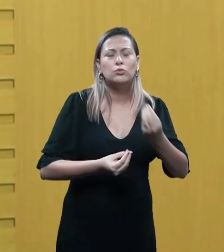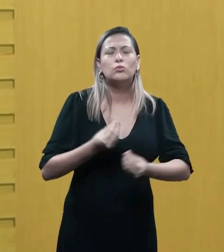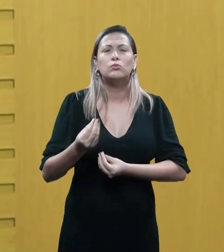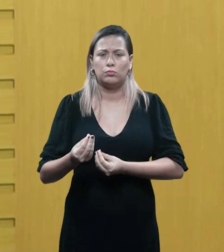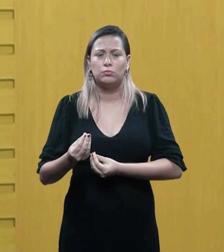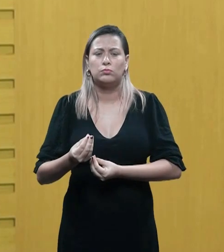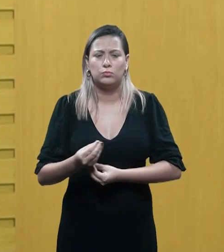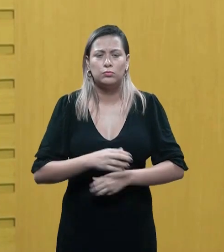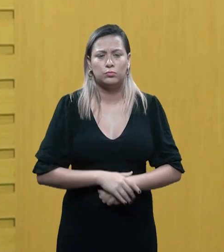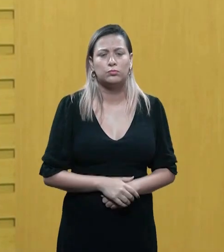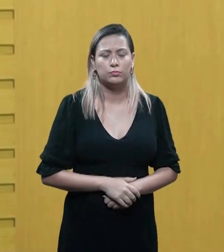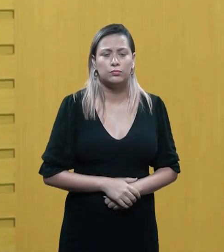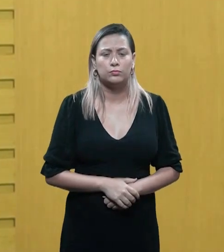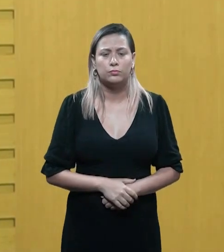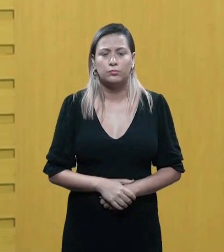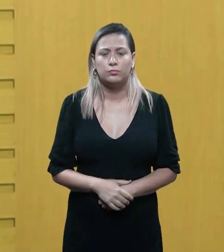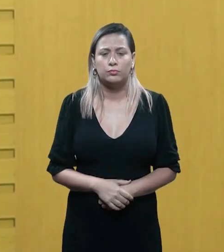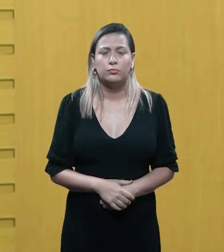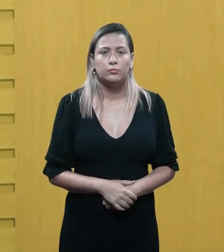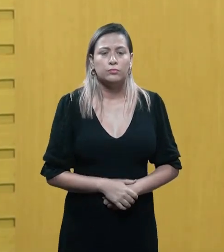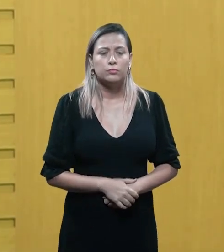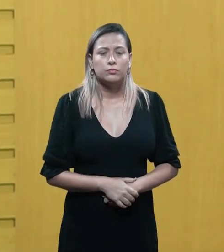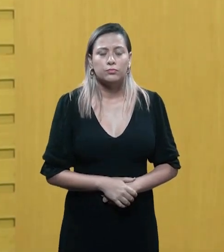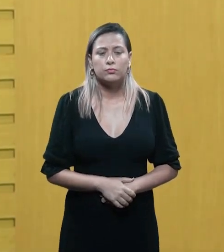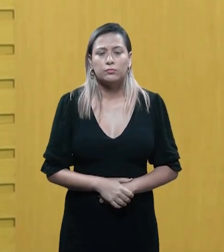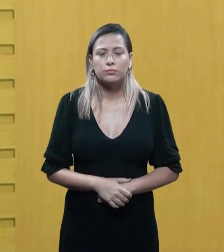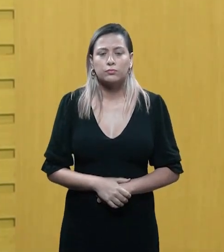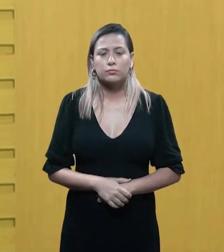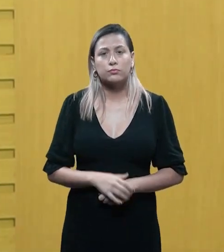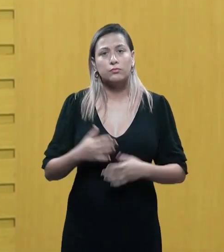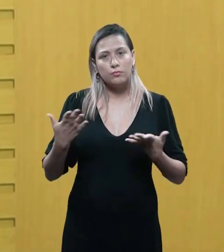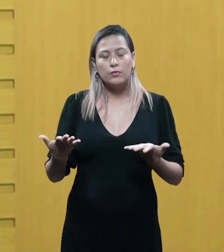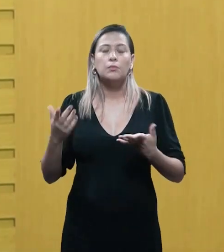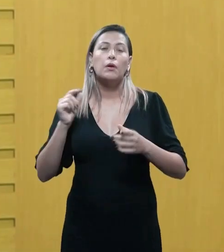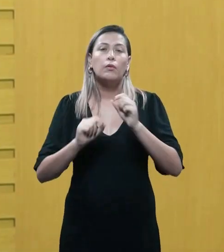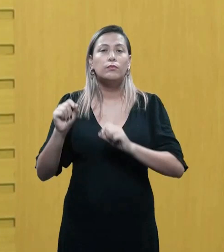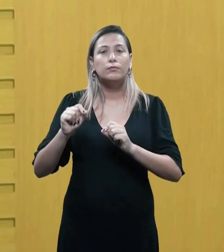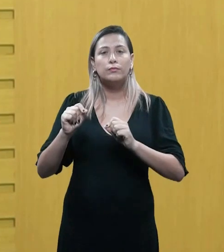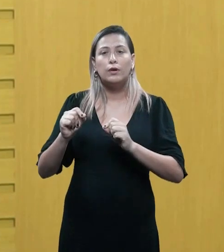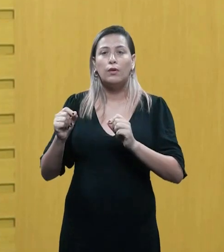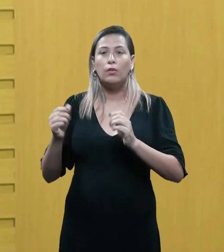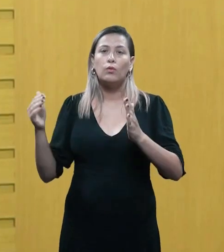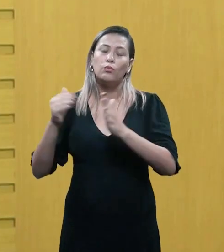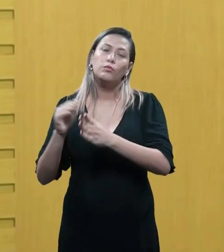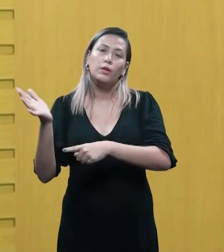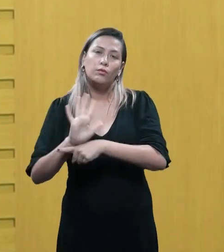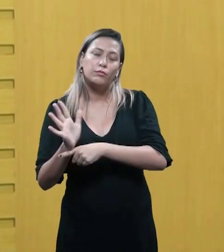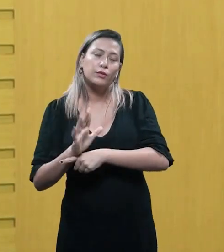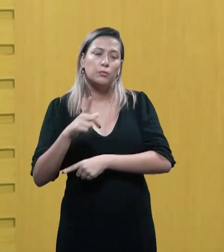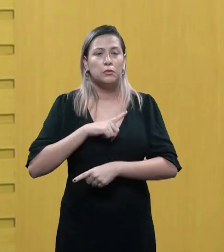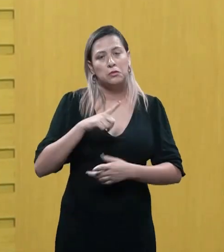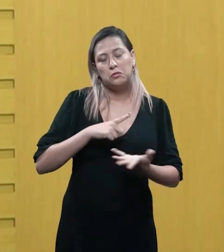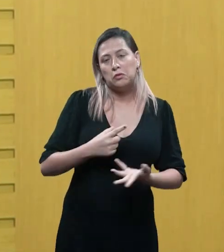produto que dará sequência ao seu trabalho, à sua escrita, será um filme. Um filme é composto por